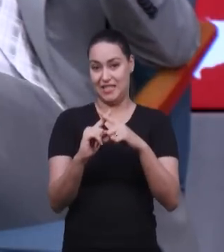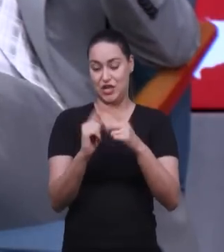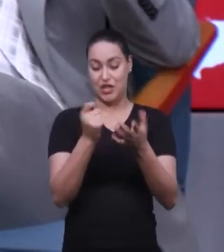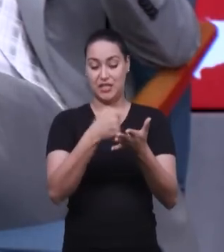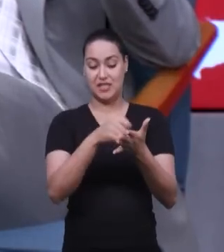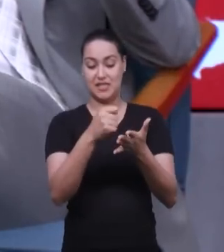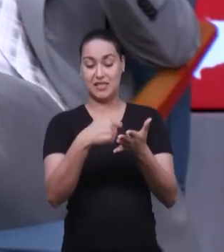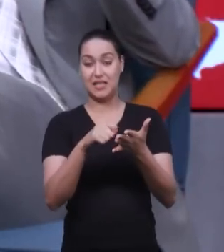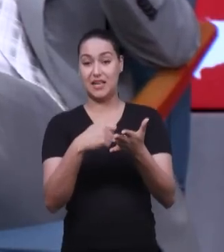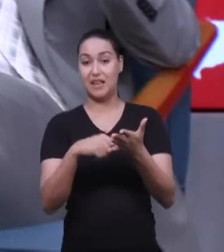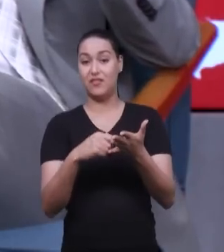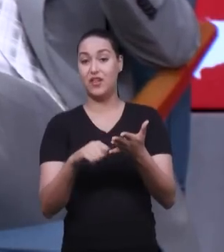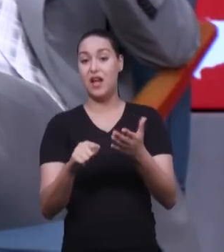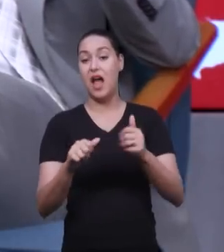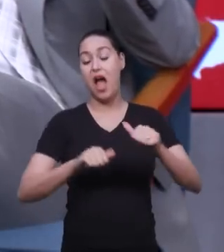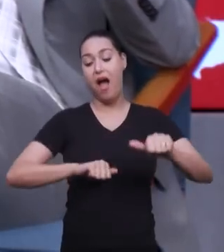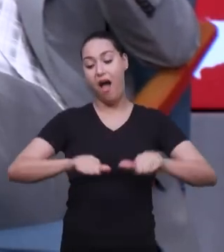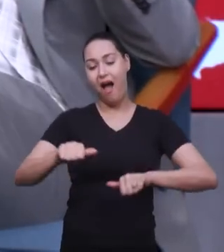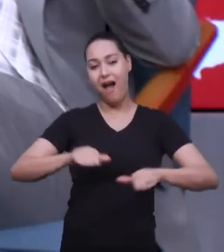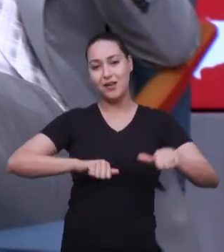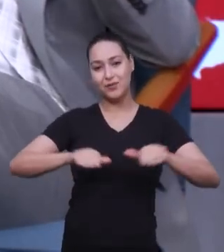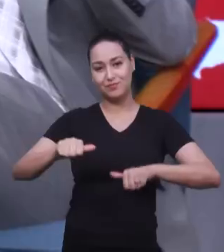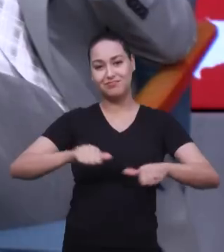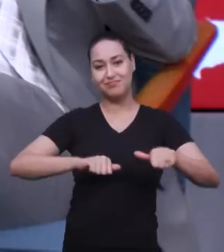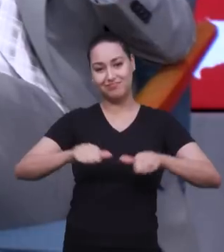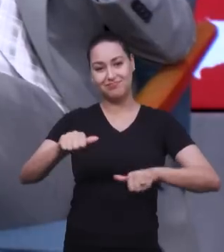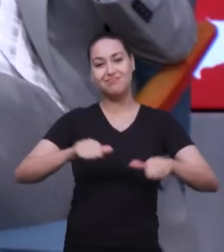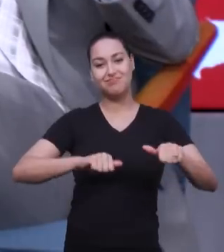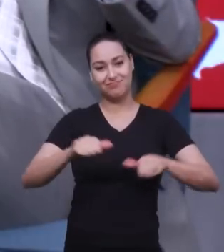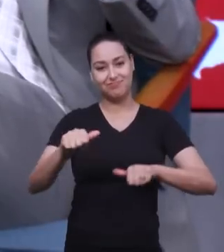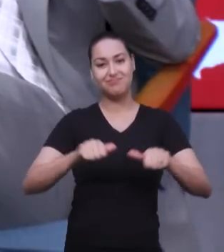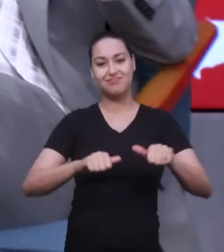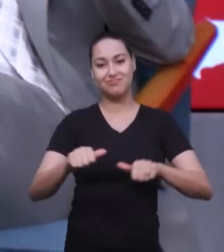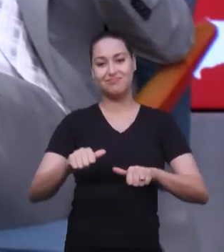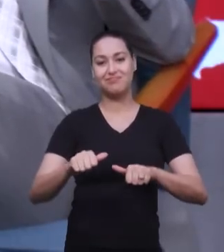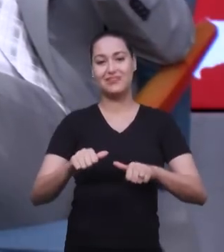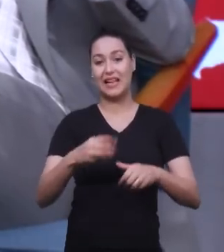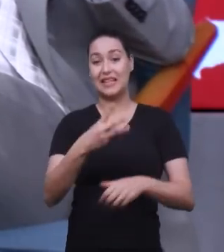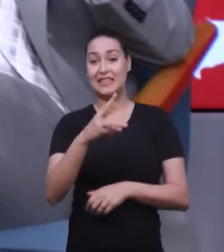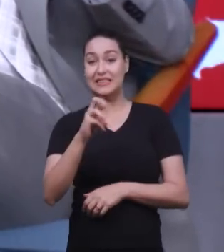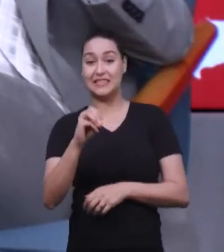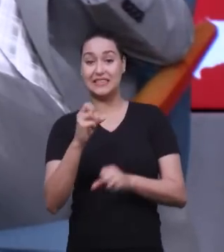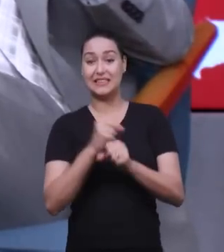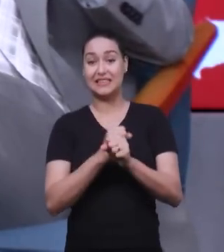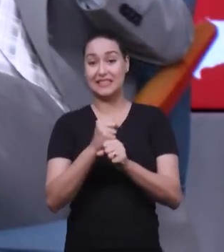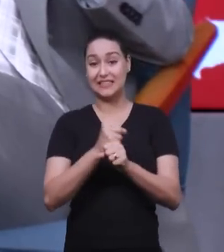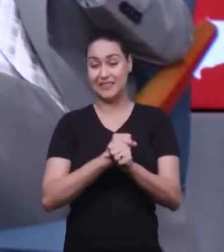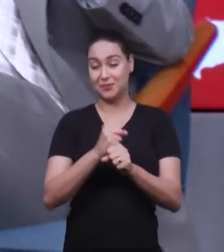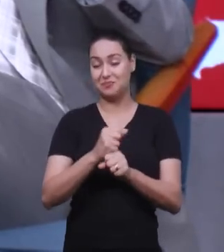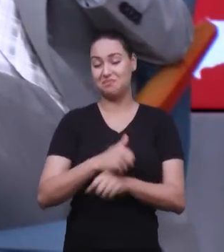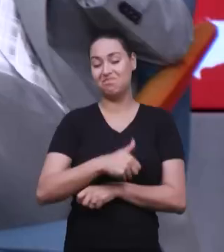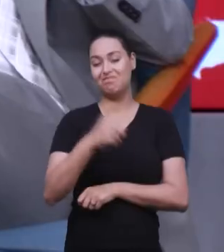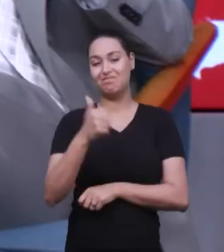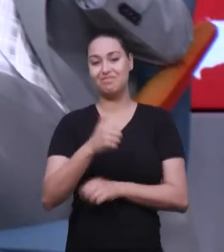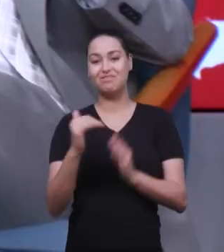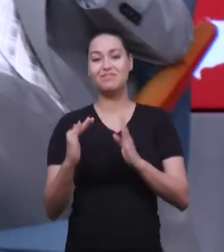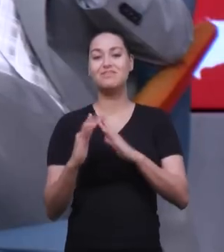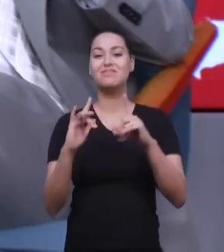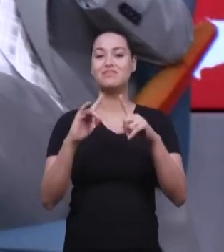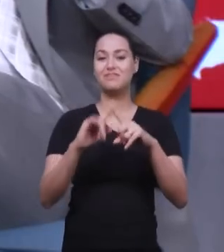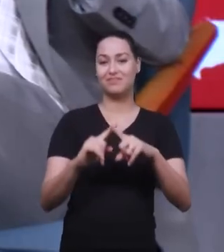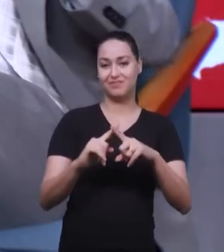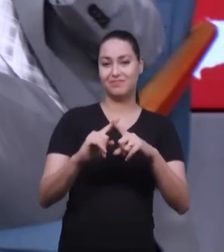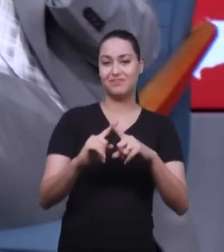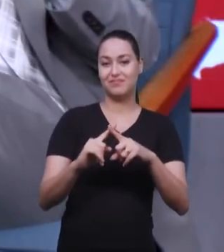está exatamente descrito no livro de Atos dos Apóstolos. O livro de Atos dos Apóstolos são os 30 primeiros anos da